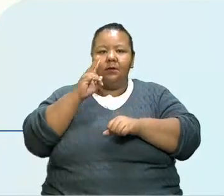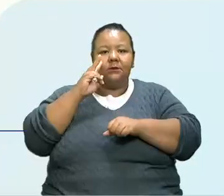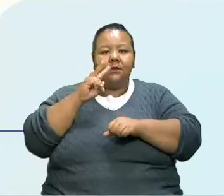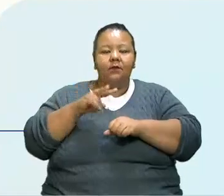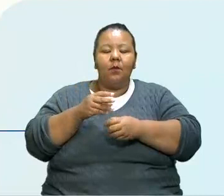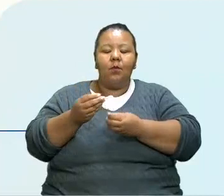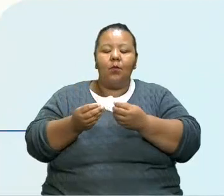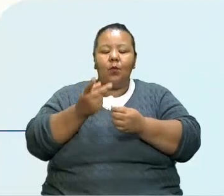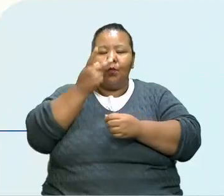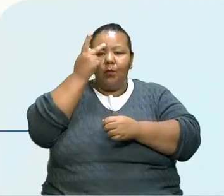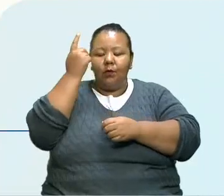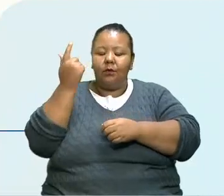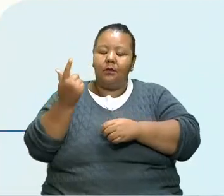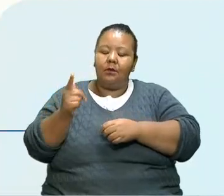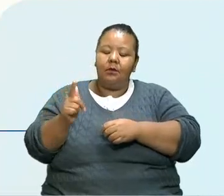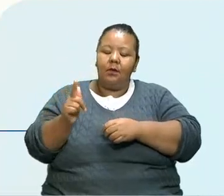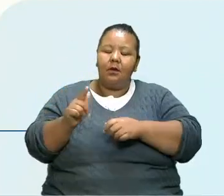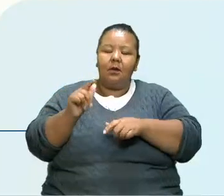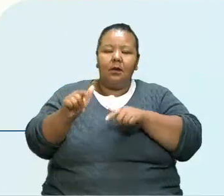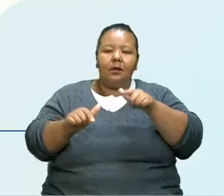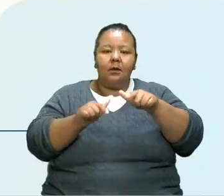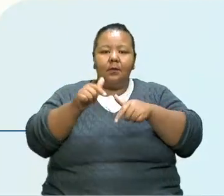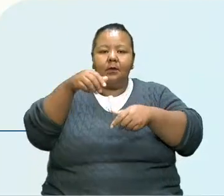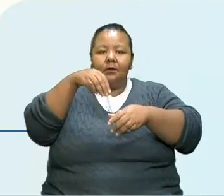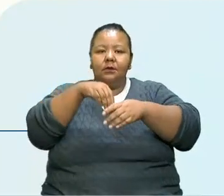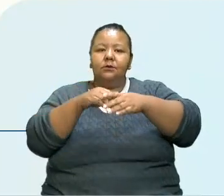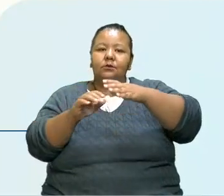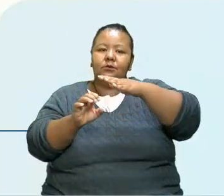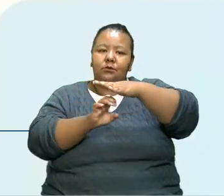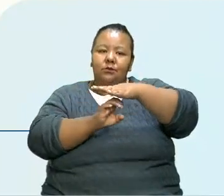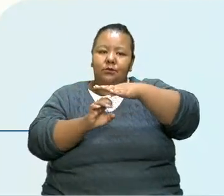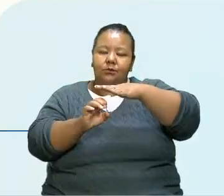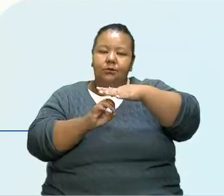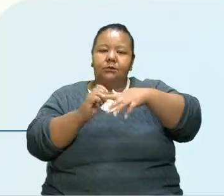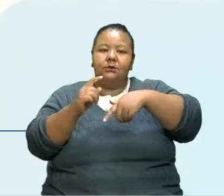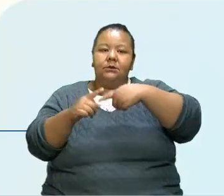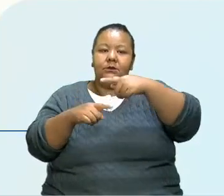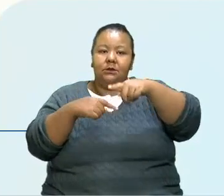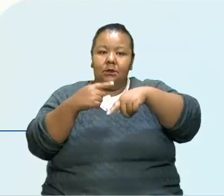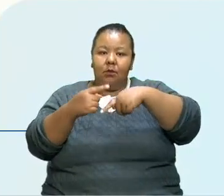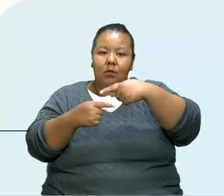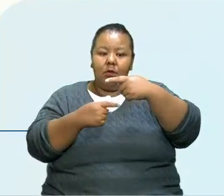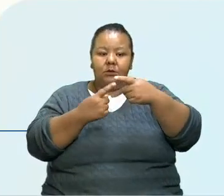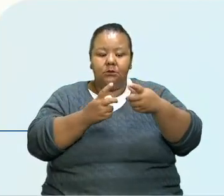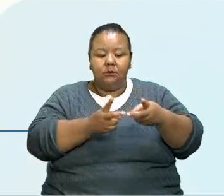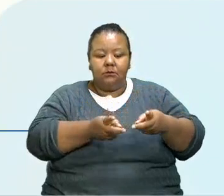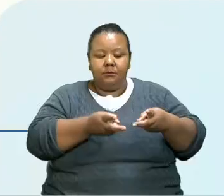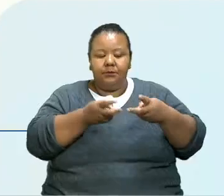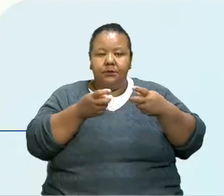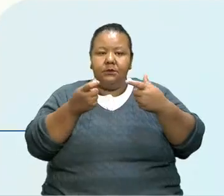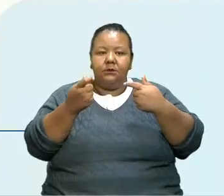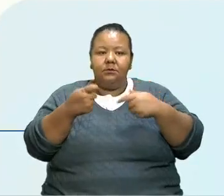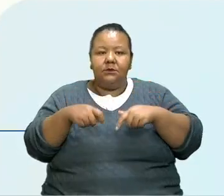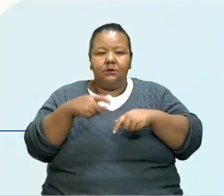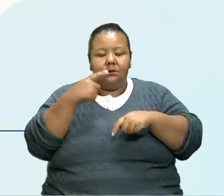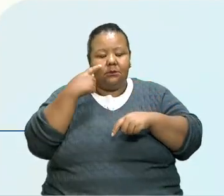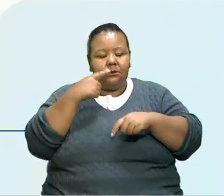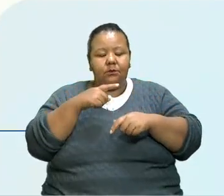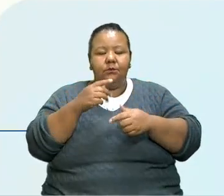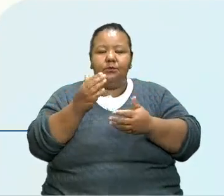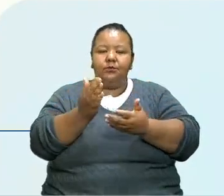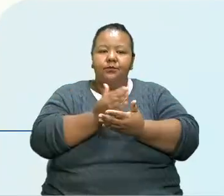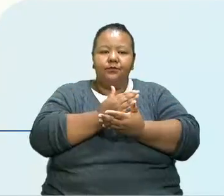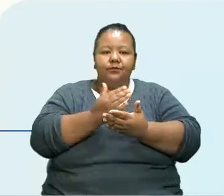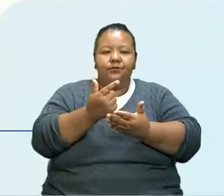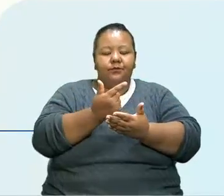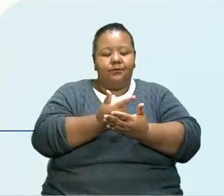organizacional atua no processo da organização. E depois de realizar essa identificação, precisa também definir quais são as atividades que